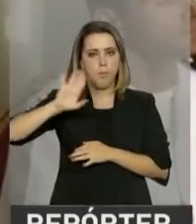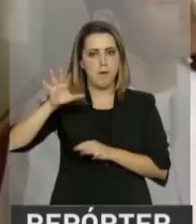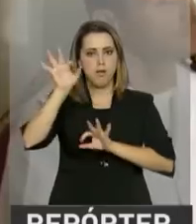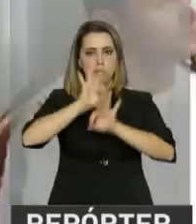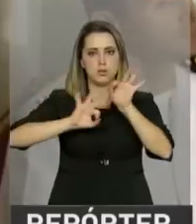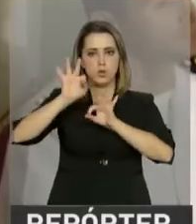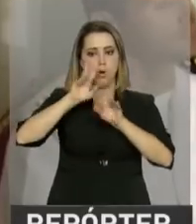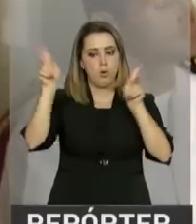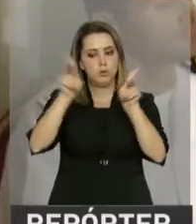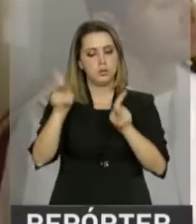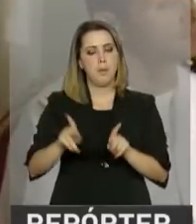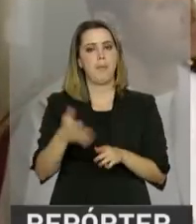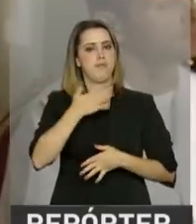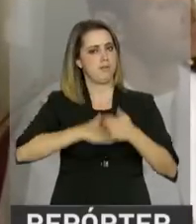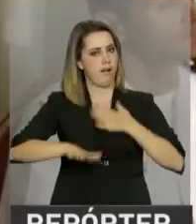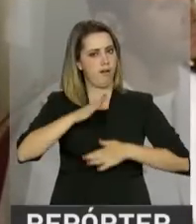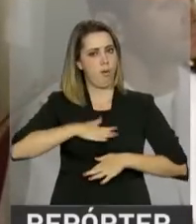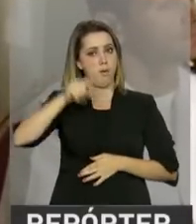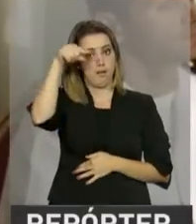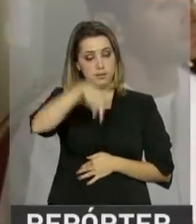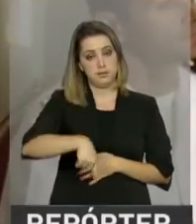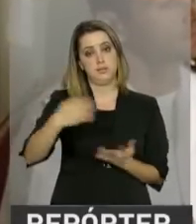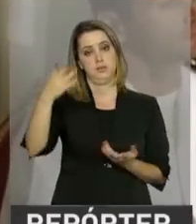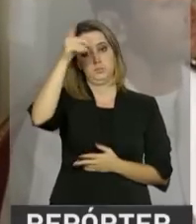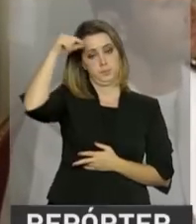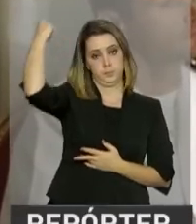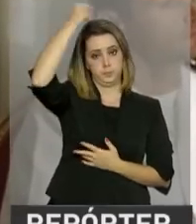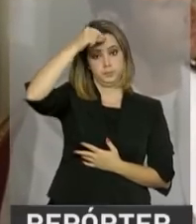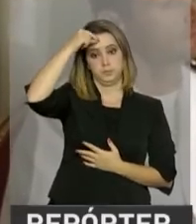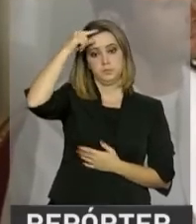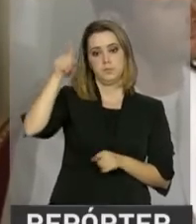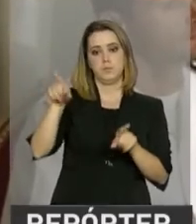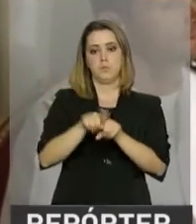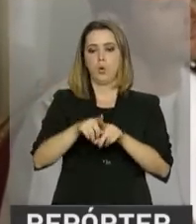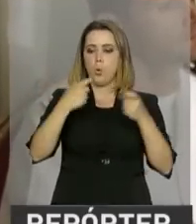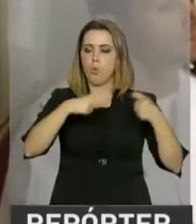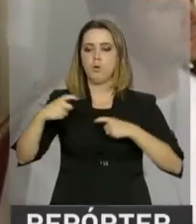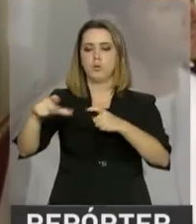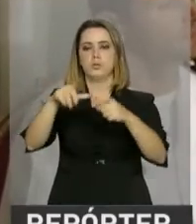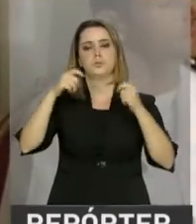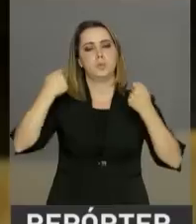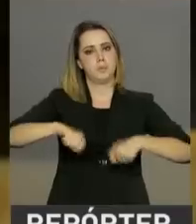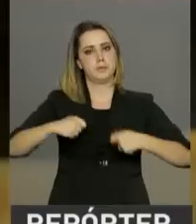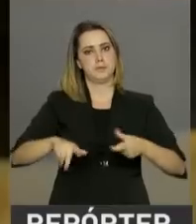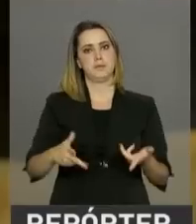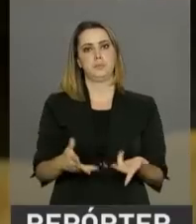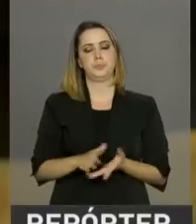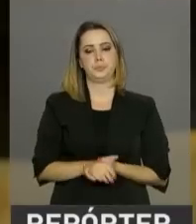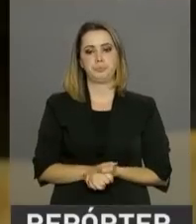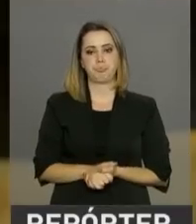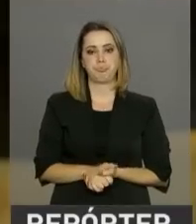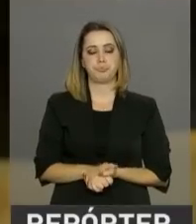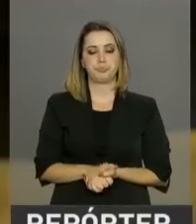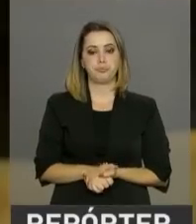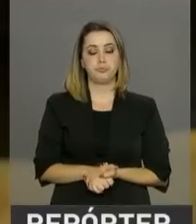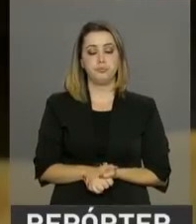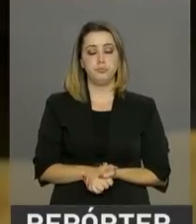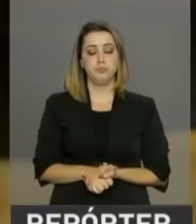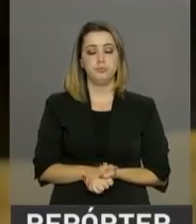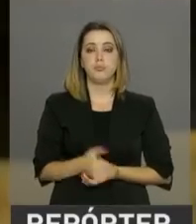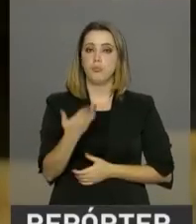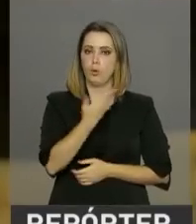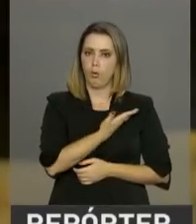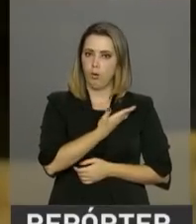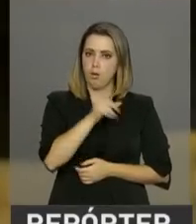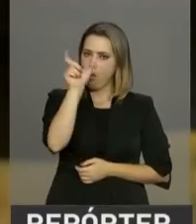a paz e a tranquilidade aqui em Vitória e aonde for necessário. E o porta-voz